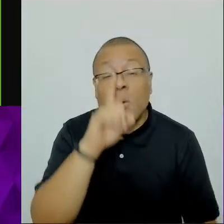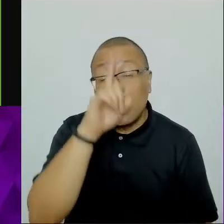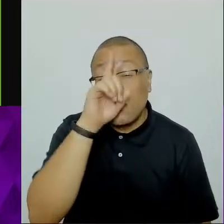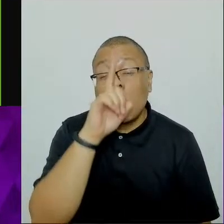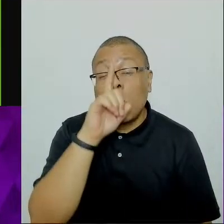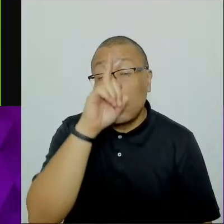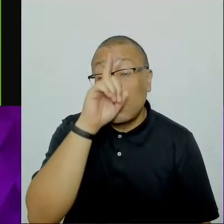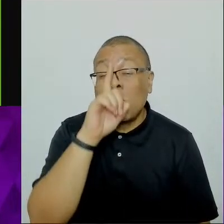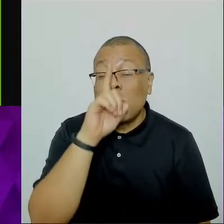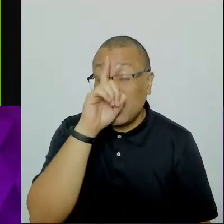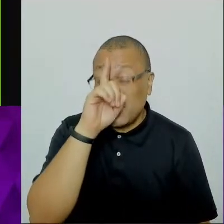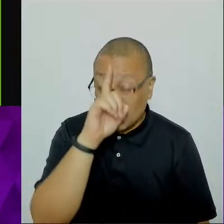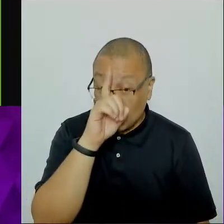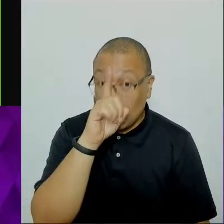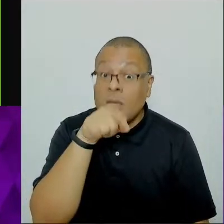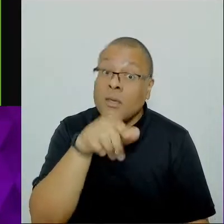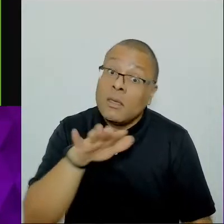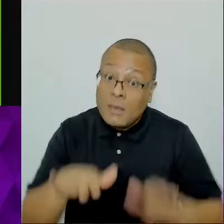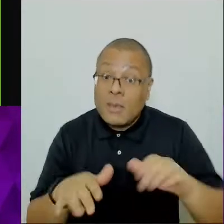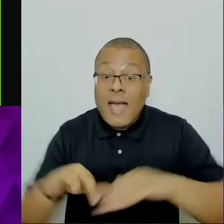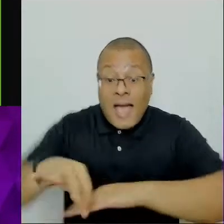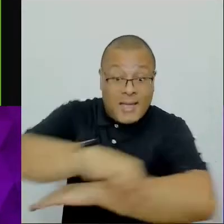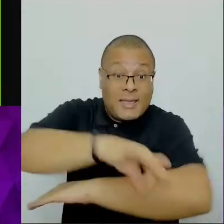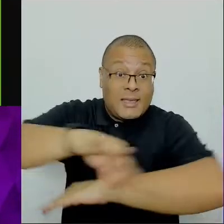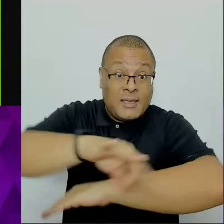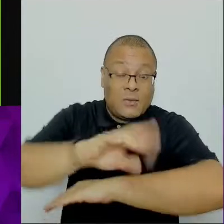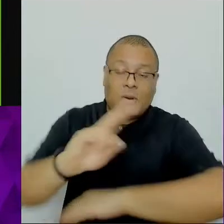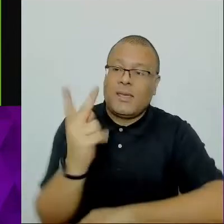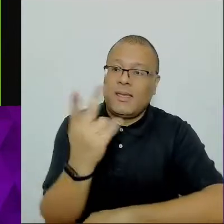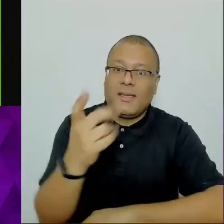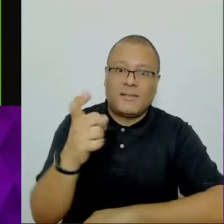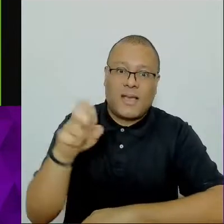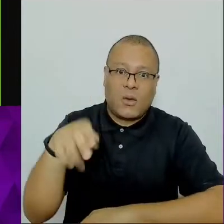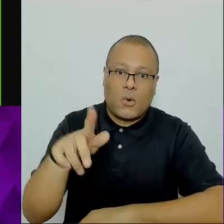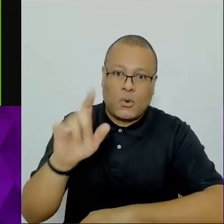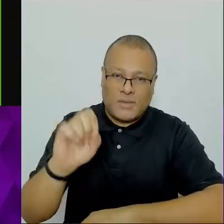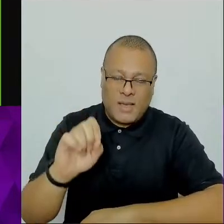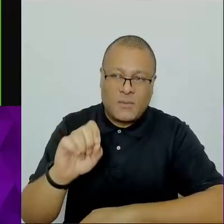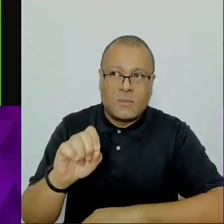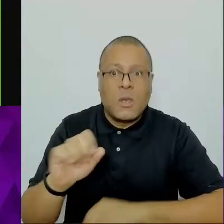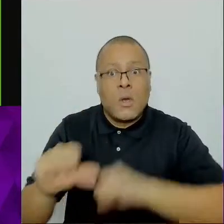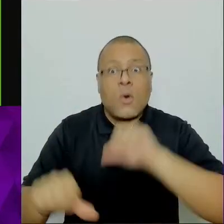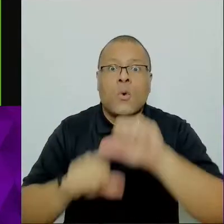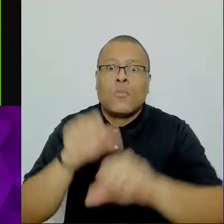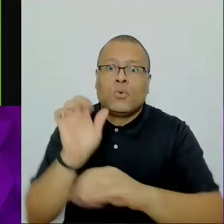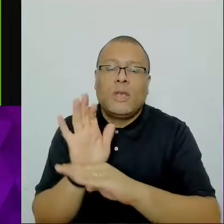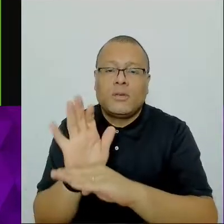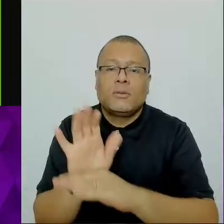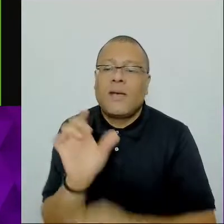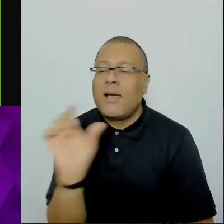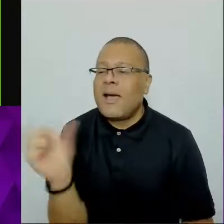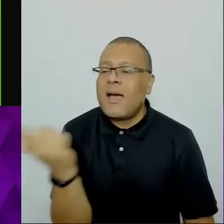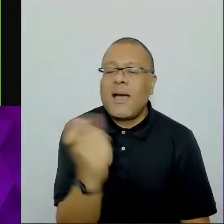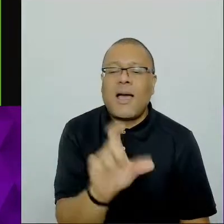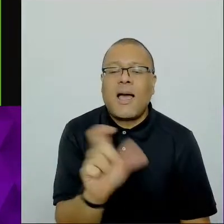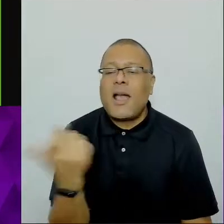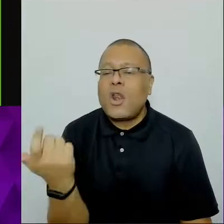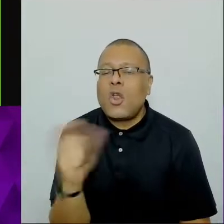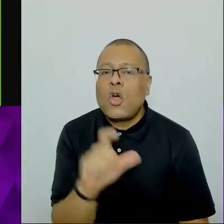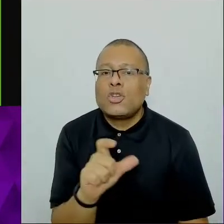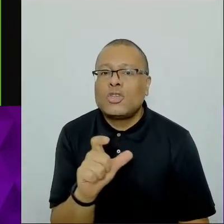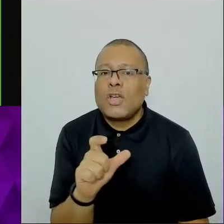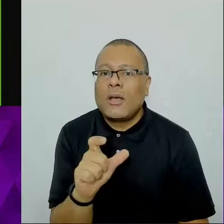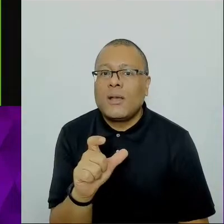a arquitetura hexagonal, que é o risco de não conseguirmos controlar quando que a lógica pode acontecer de vazar ali entre